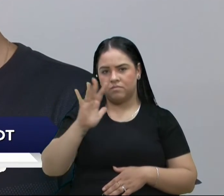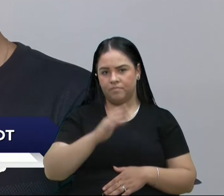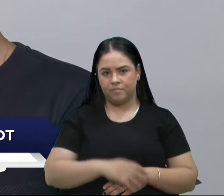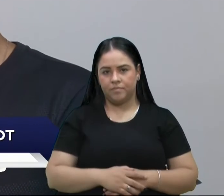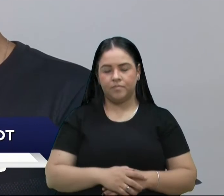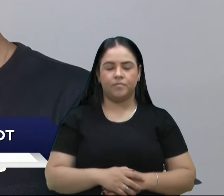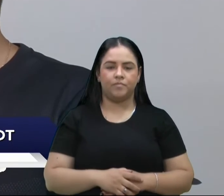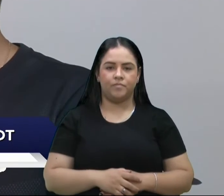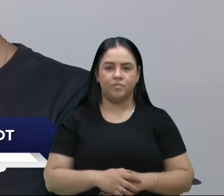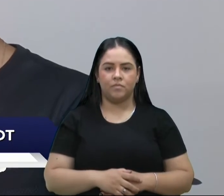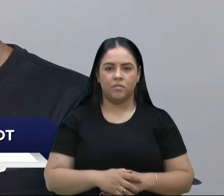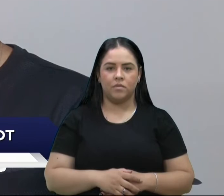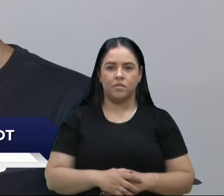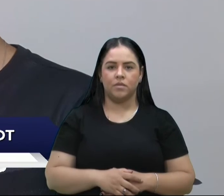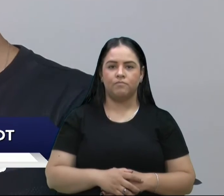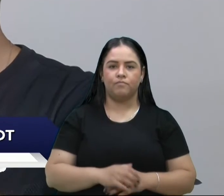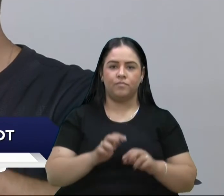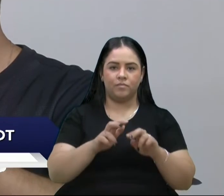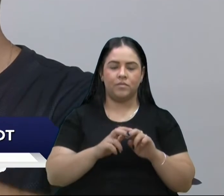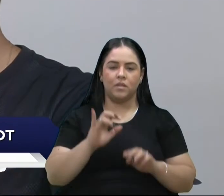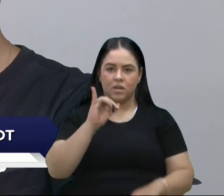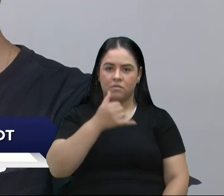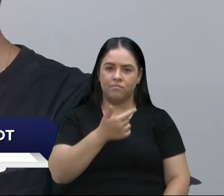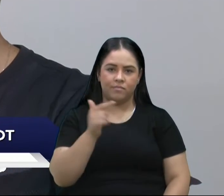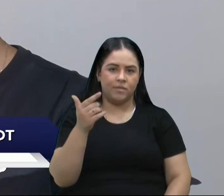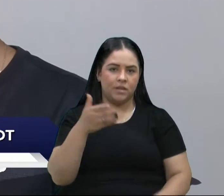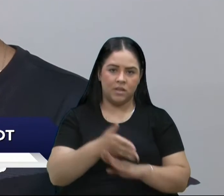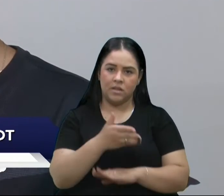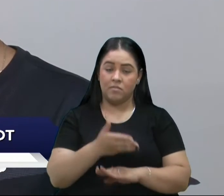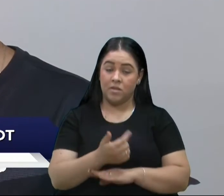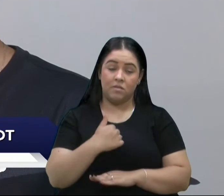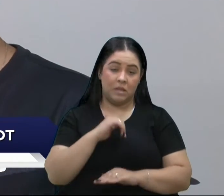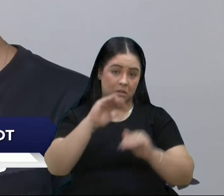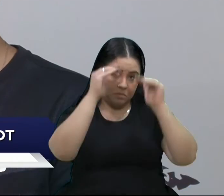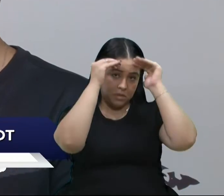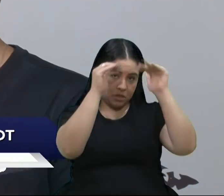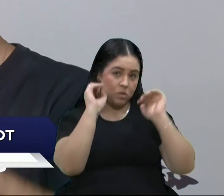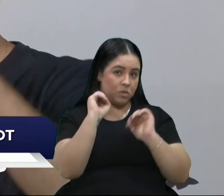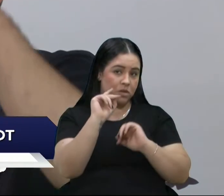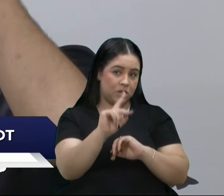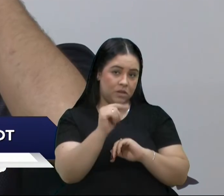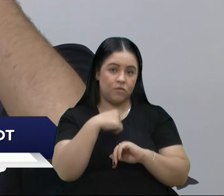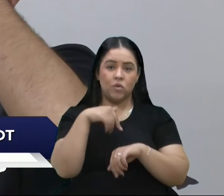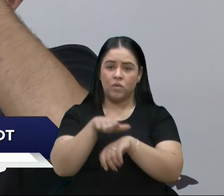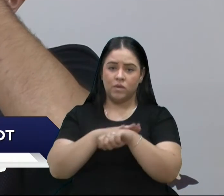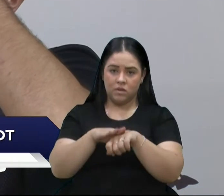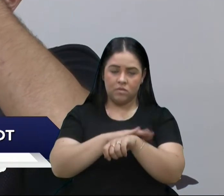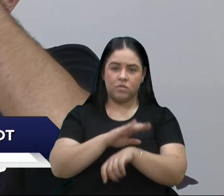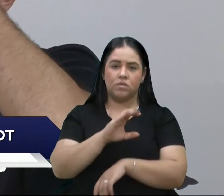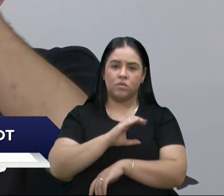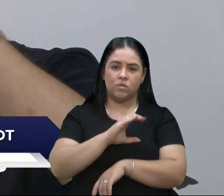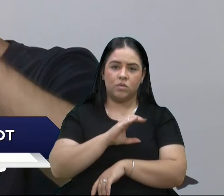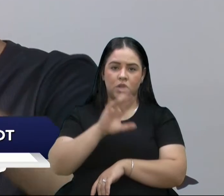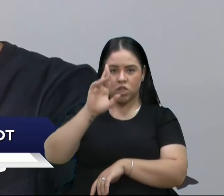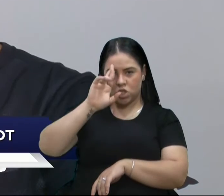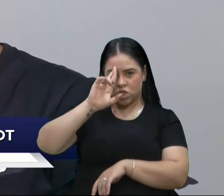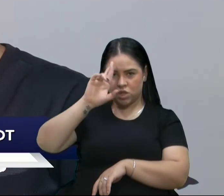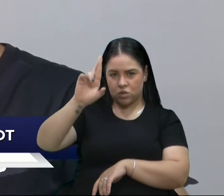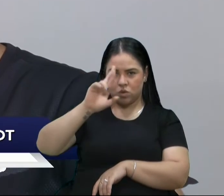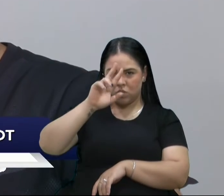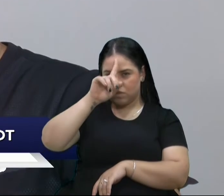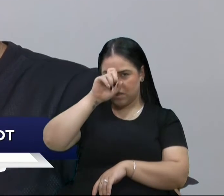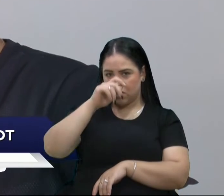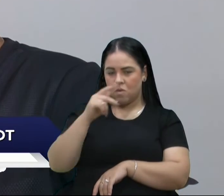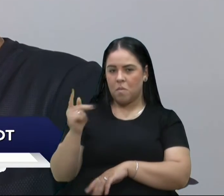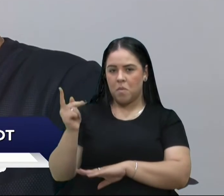Então, lamentável a não participação, mas eu respeito, talvez tenha seus motivos. Vou entrar em contato com a diretora do